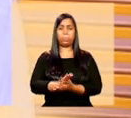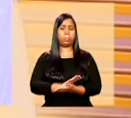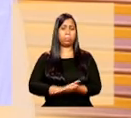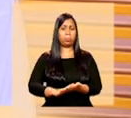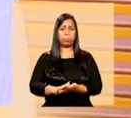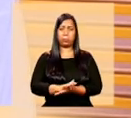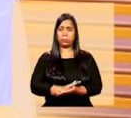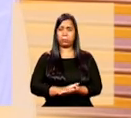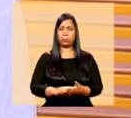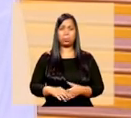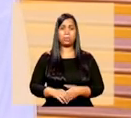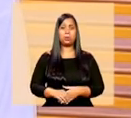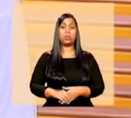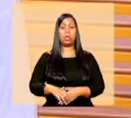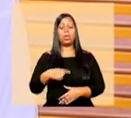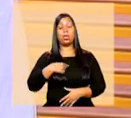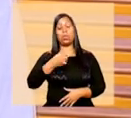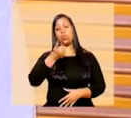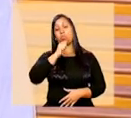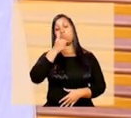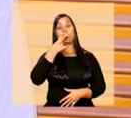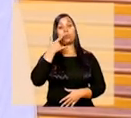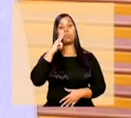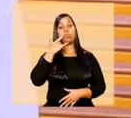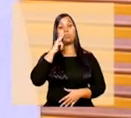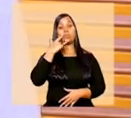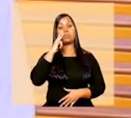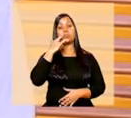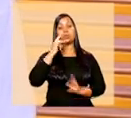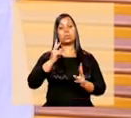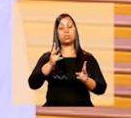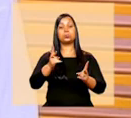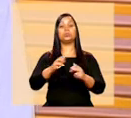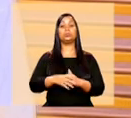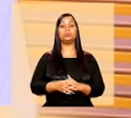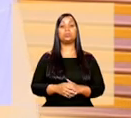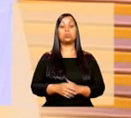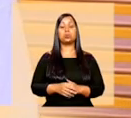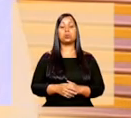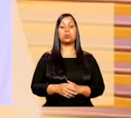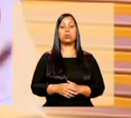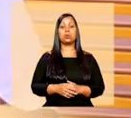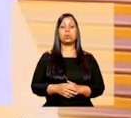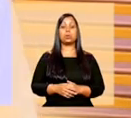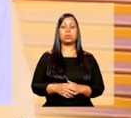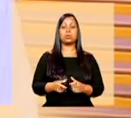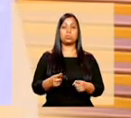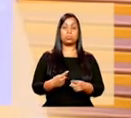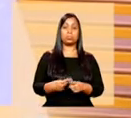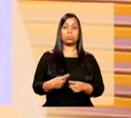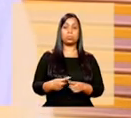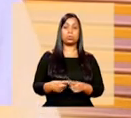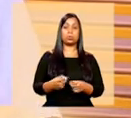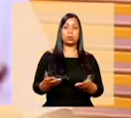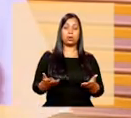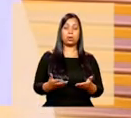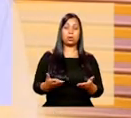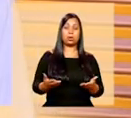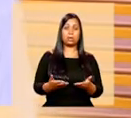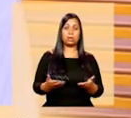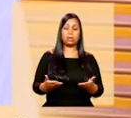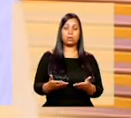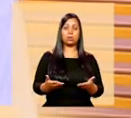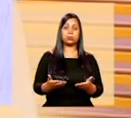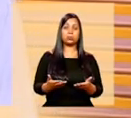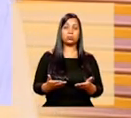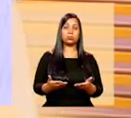sabia, lógico, porque eu era um alcoólatra. Ainda sou um alcoólatra, porque alcoólatra não morre, nasce alcoólatra e morre